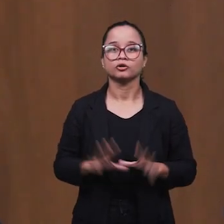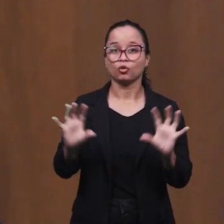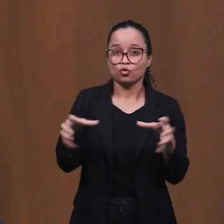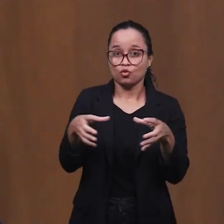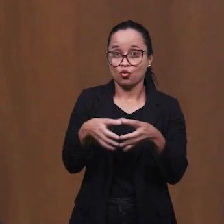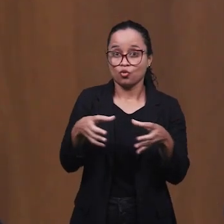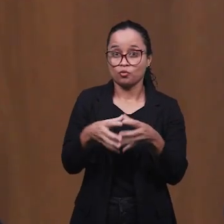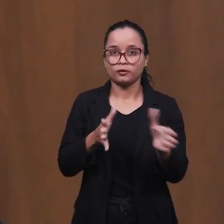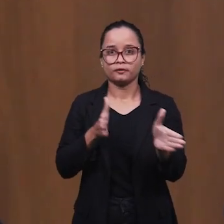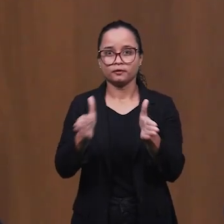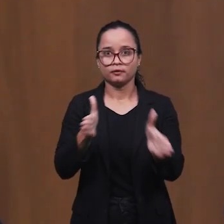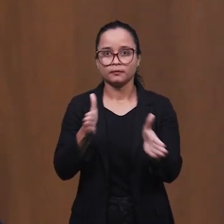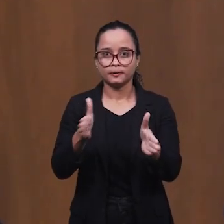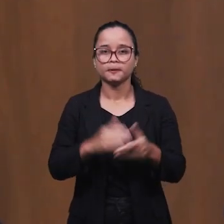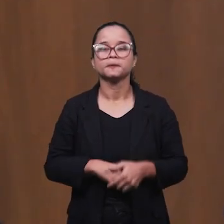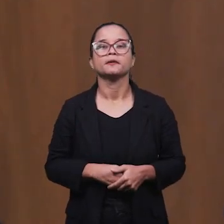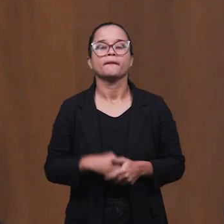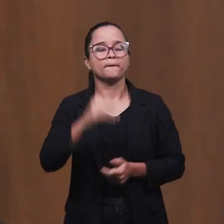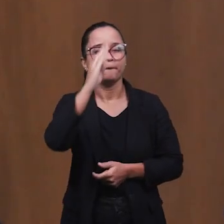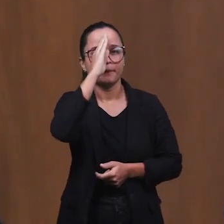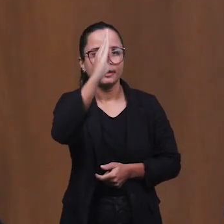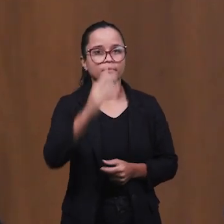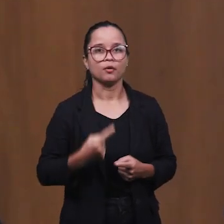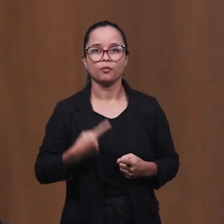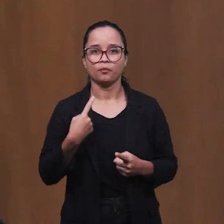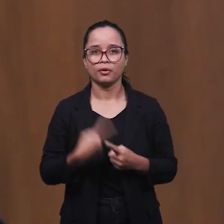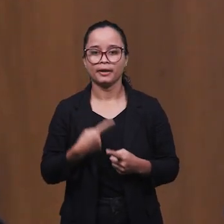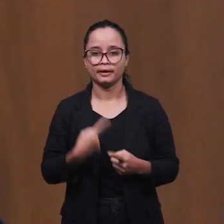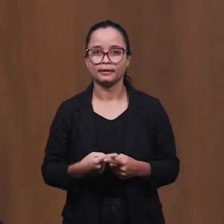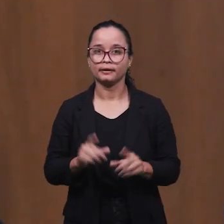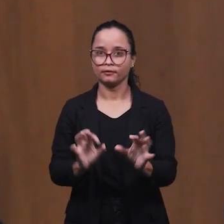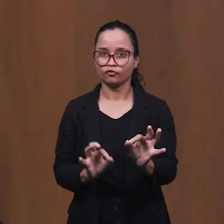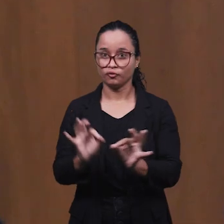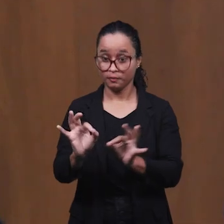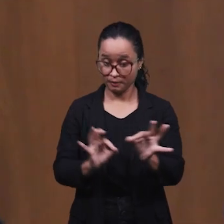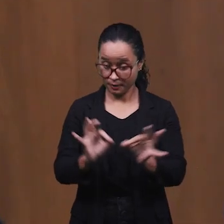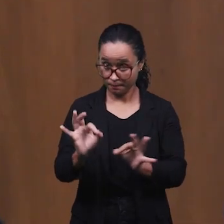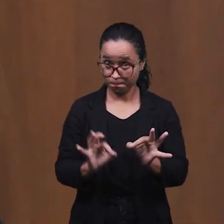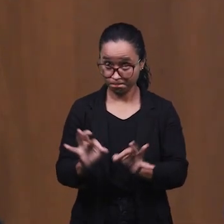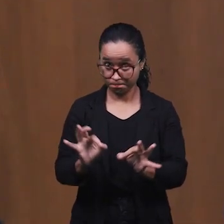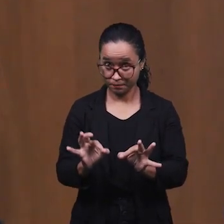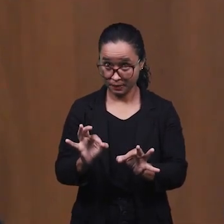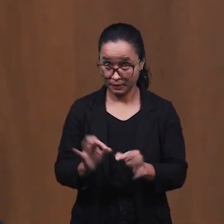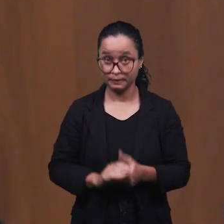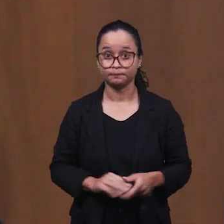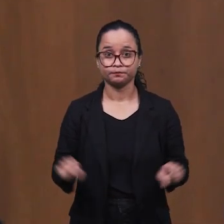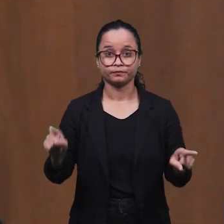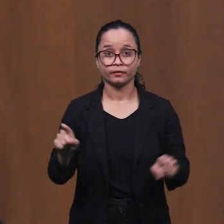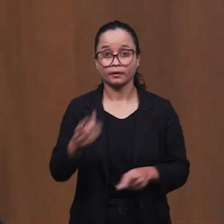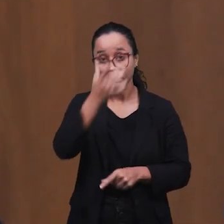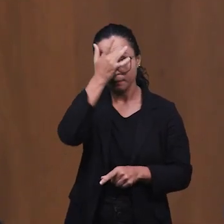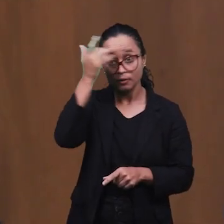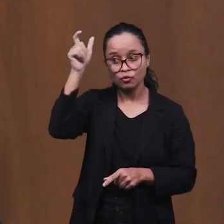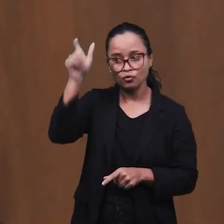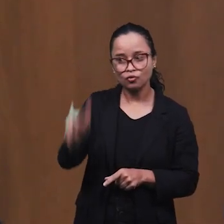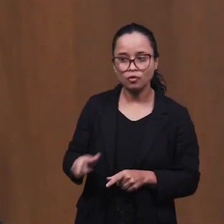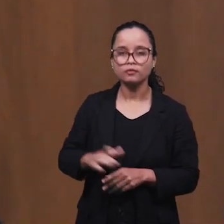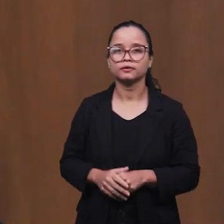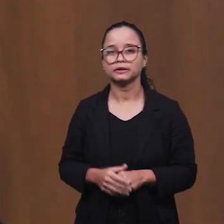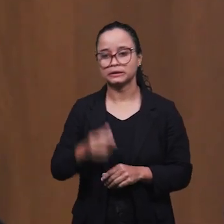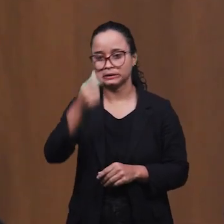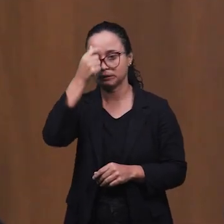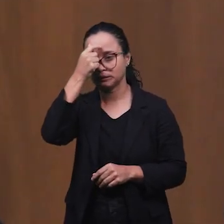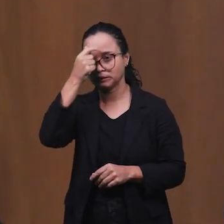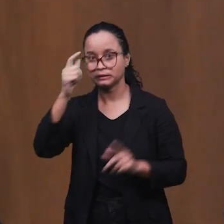acessibilidade, principalmente porque na questão de preparo, inclusive, de pessoas na igreja capazes